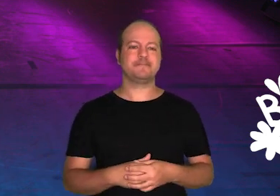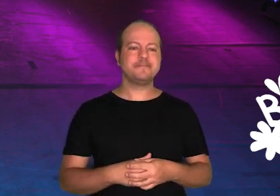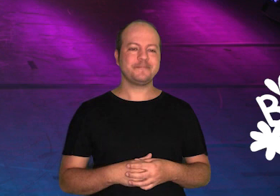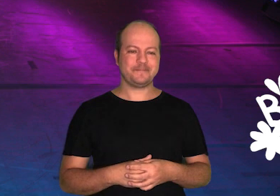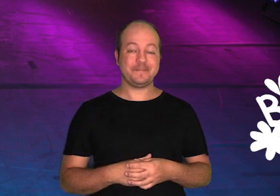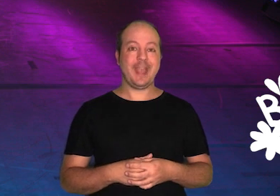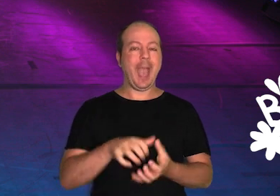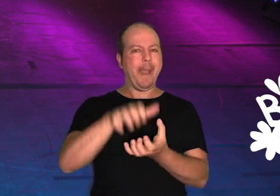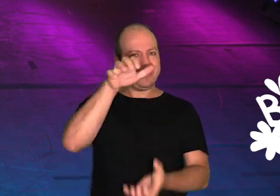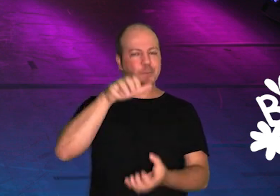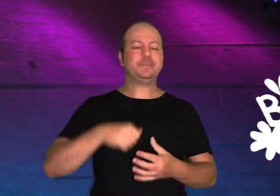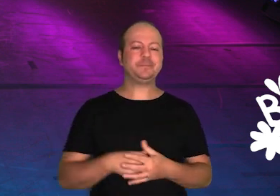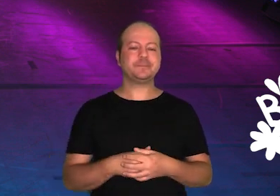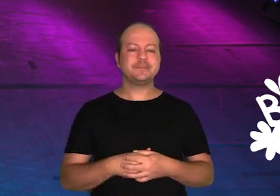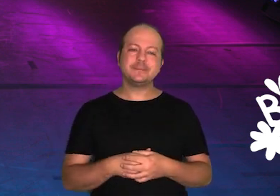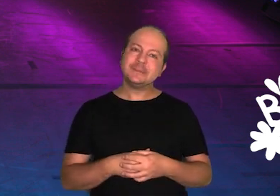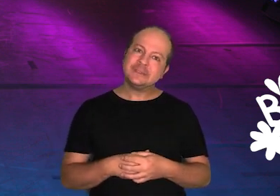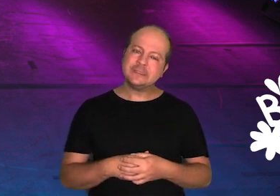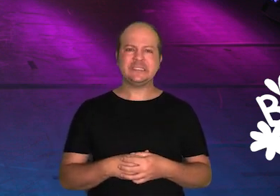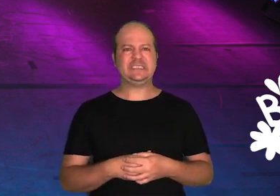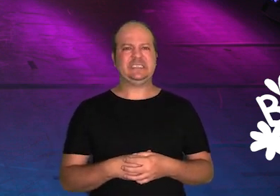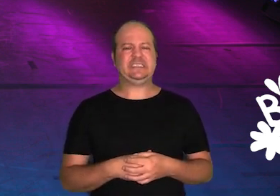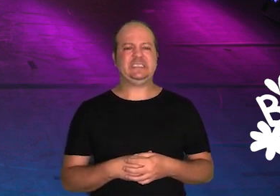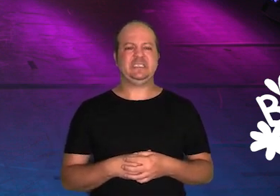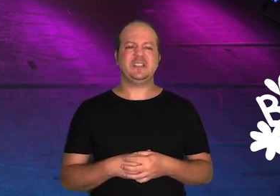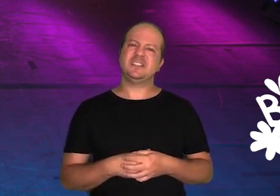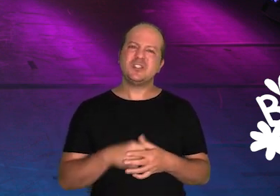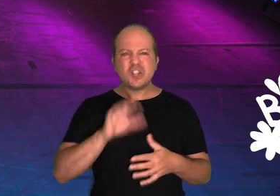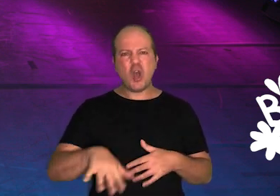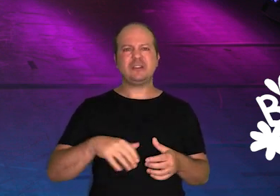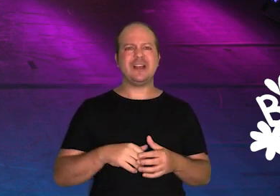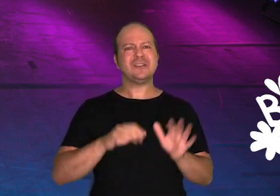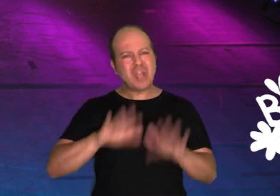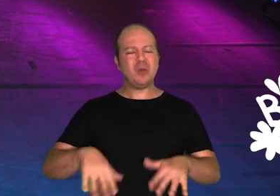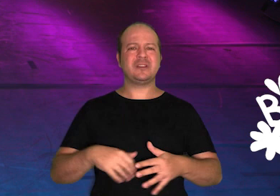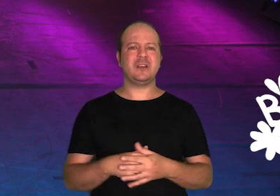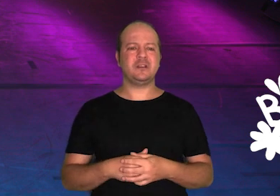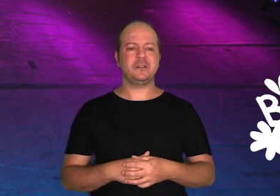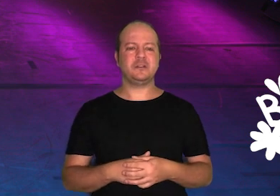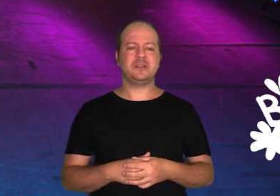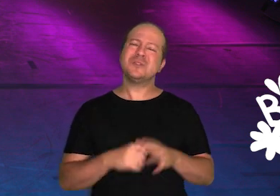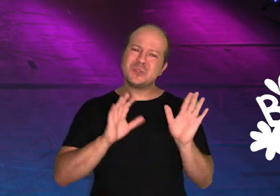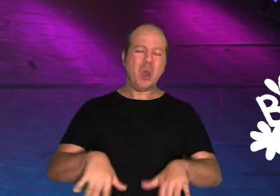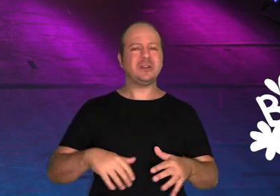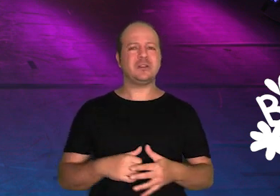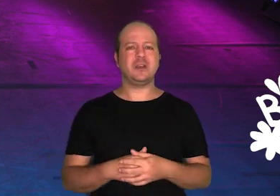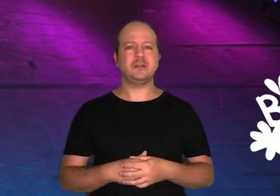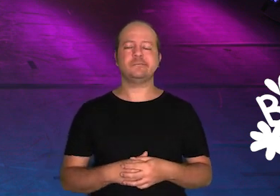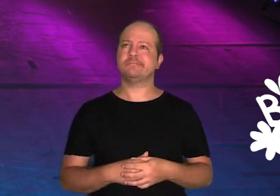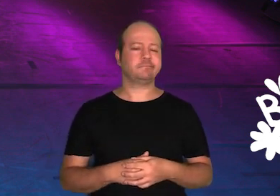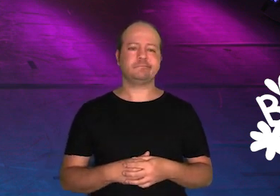Aí, abriu. E aí você, ó, coloca. Solta, solta, solta, solta. Solta, solta,